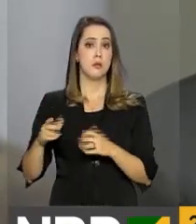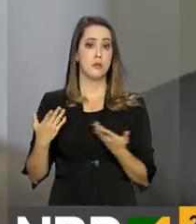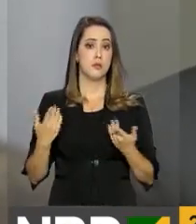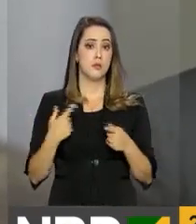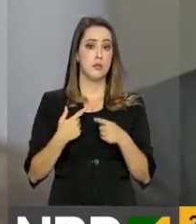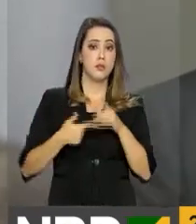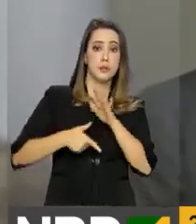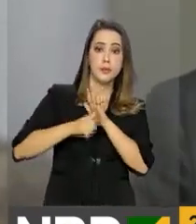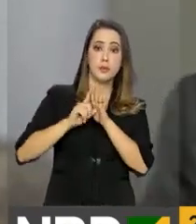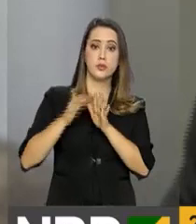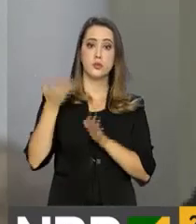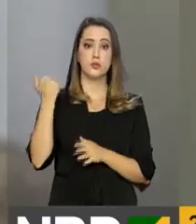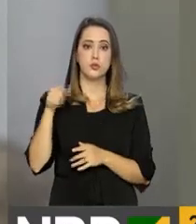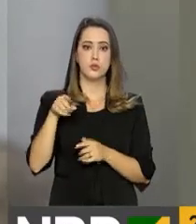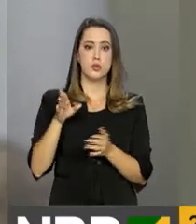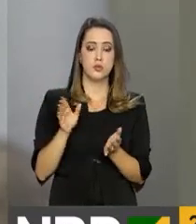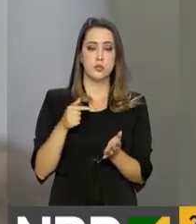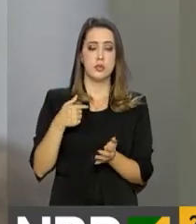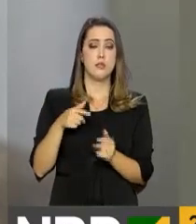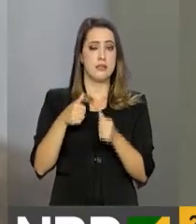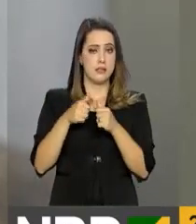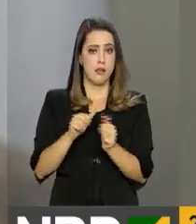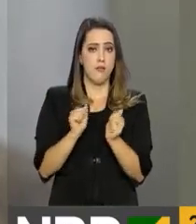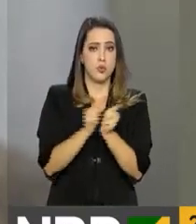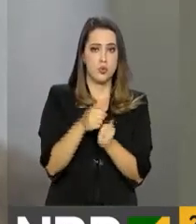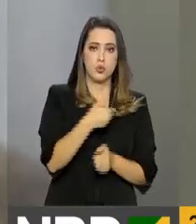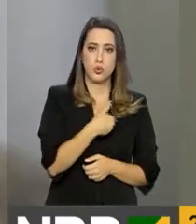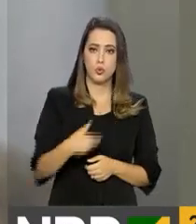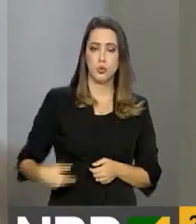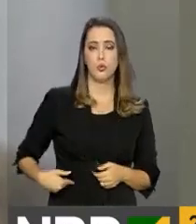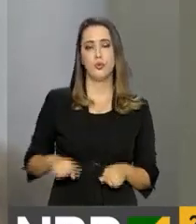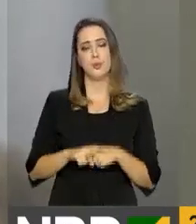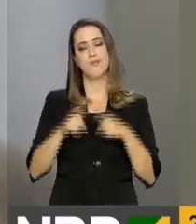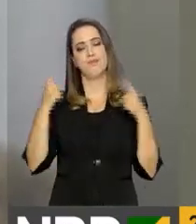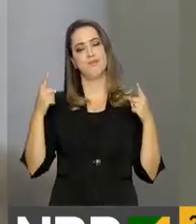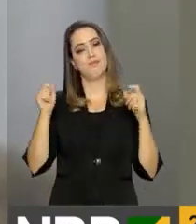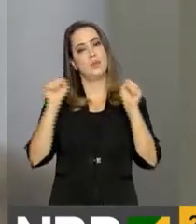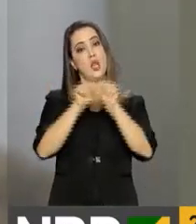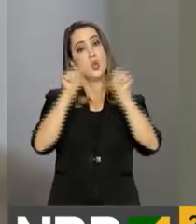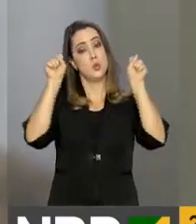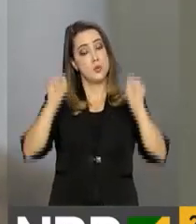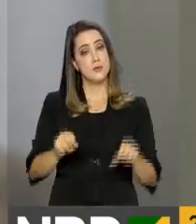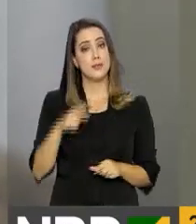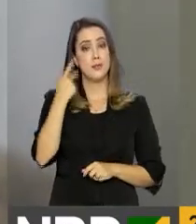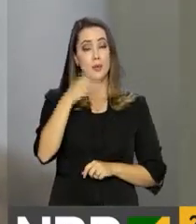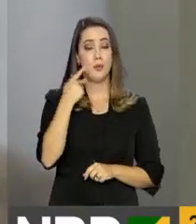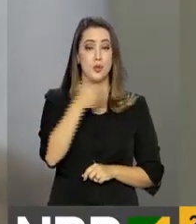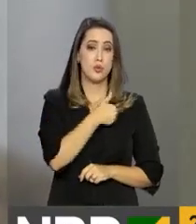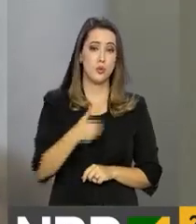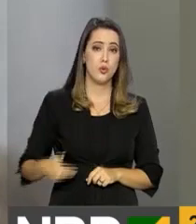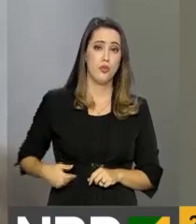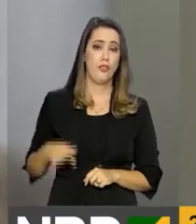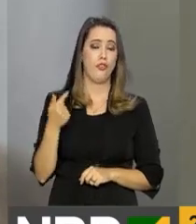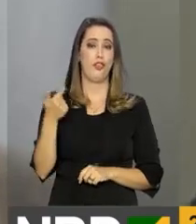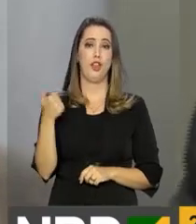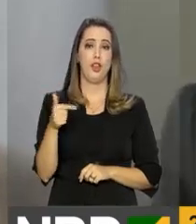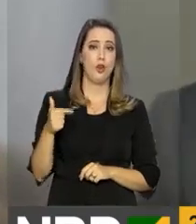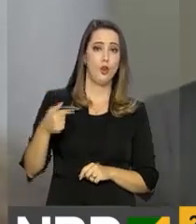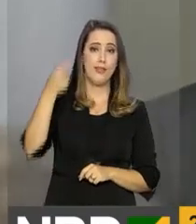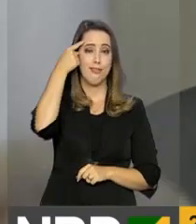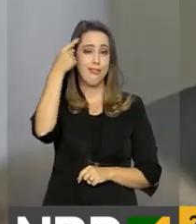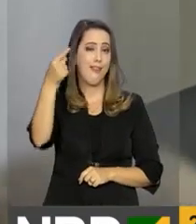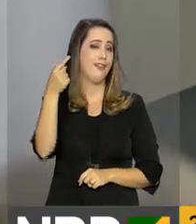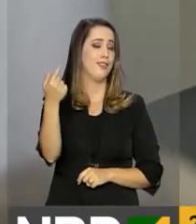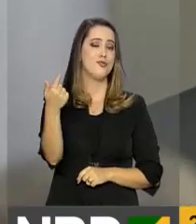situação de então. Mas no nosso sistema político institucional, a ideia de oposição não é uma ideia jurídica, é uma